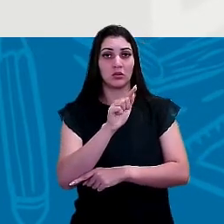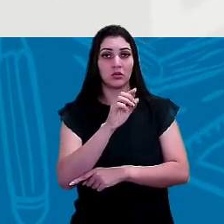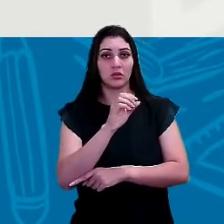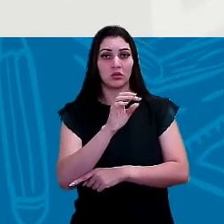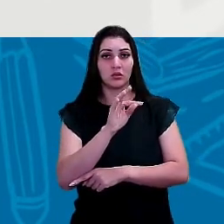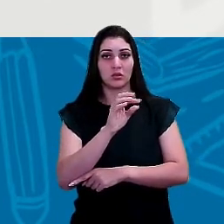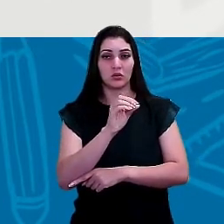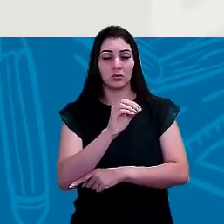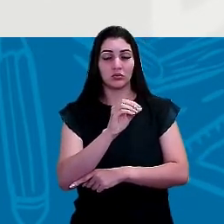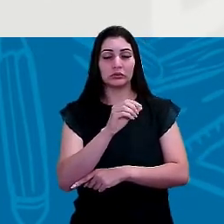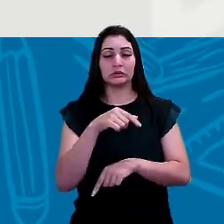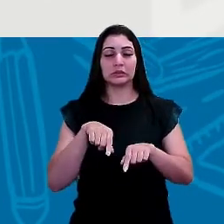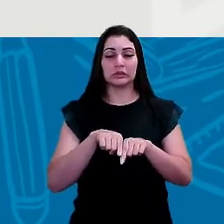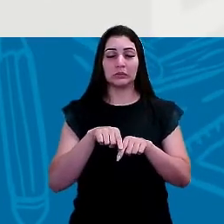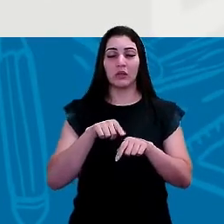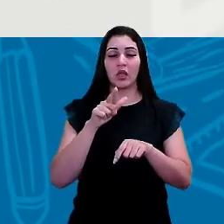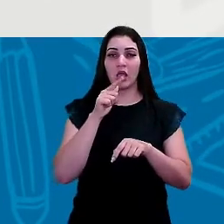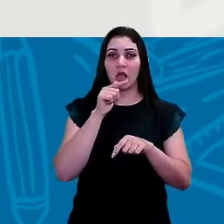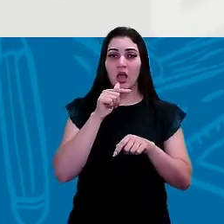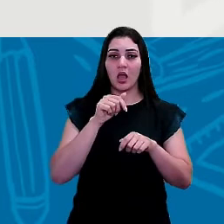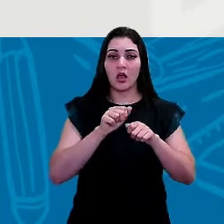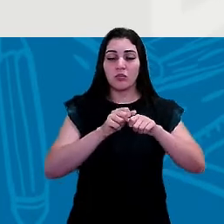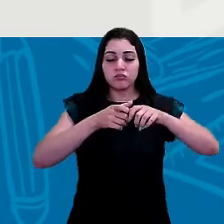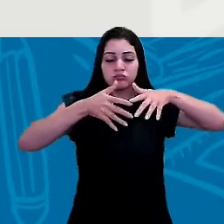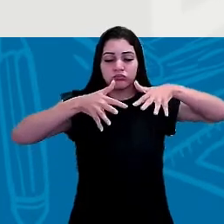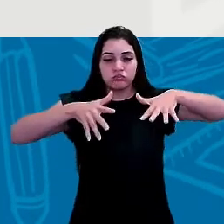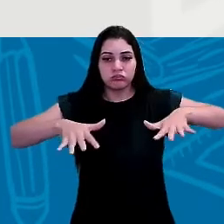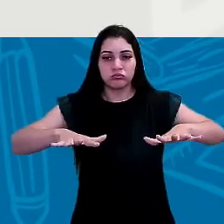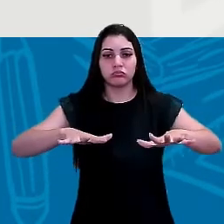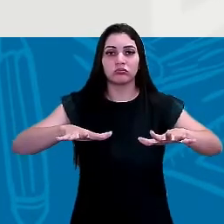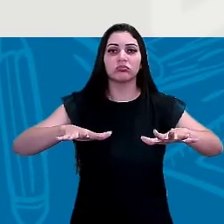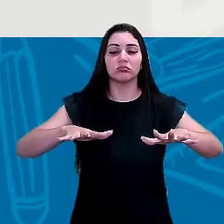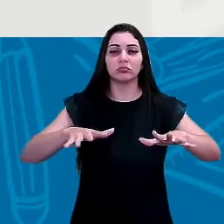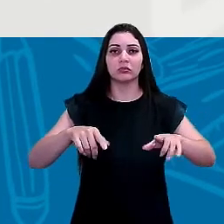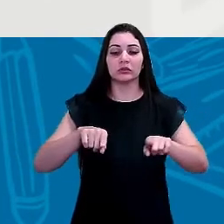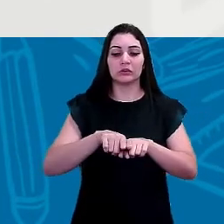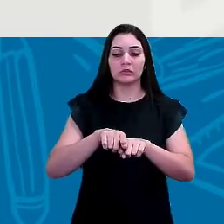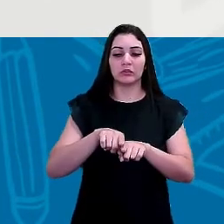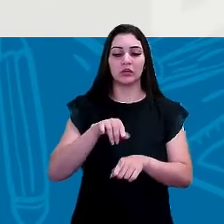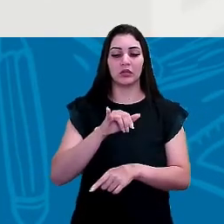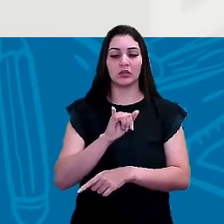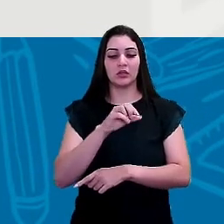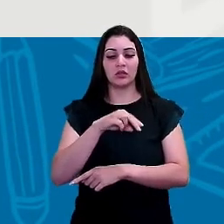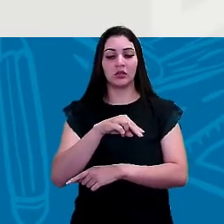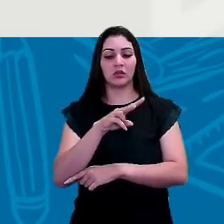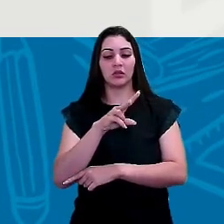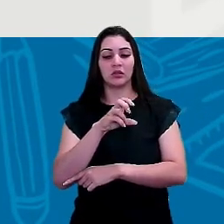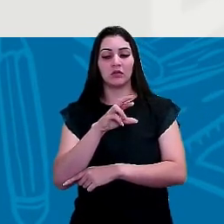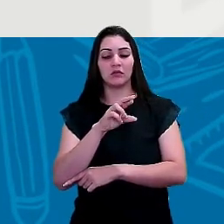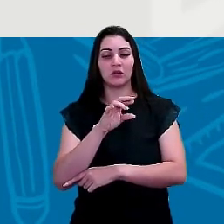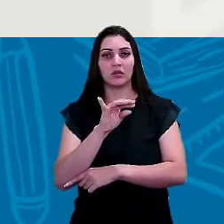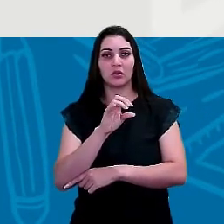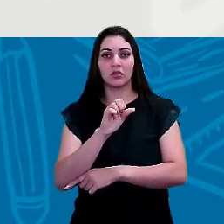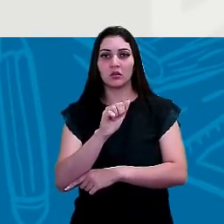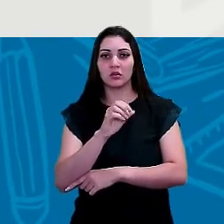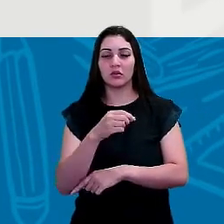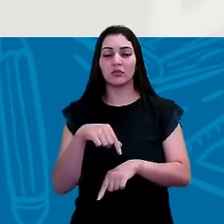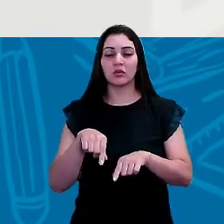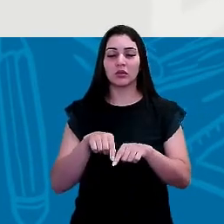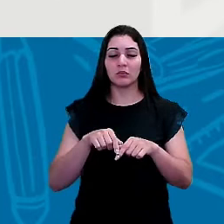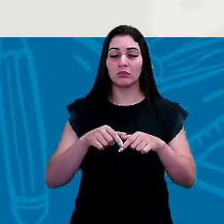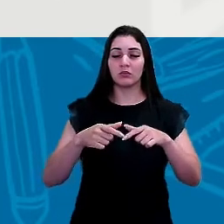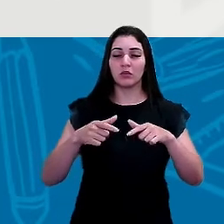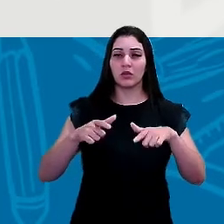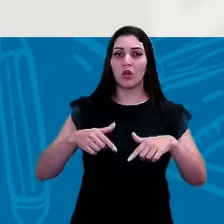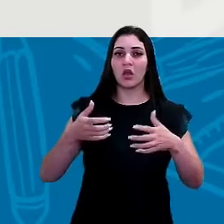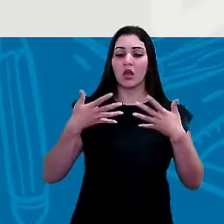as enchentes, a erosão, a inversão térmica, ilhas de calor e a chuva